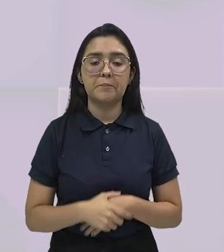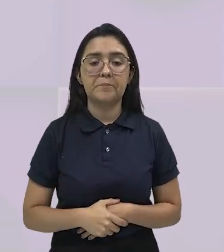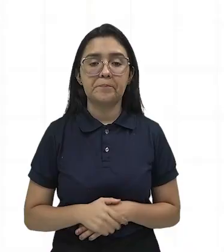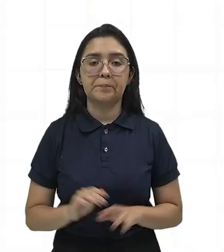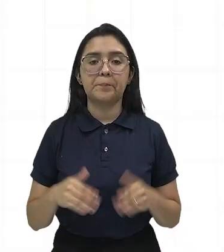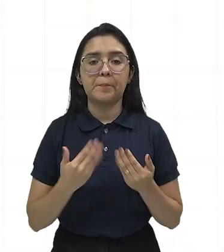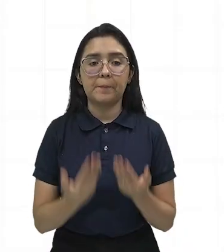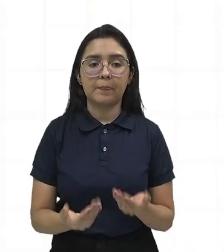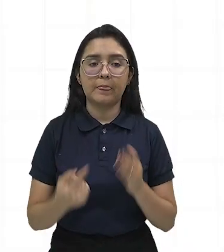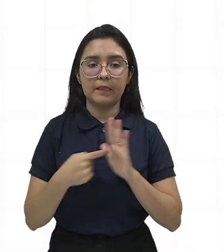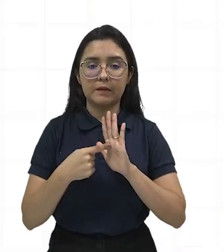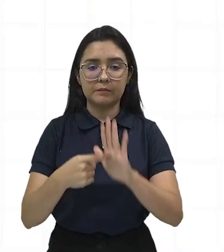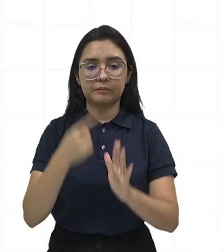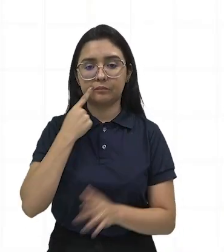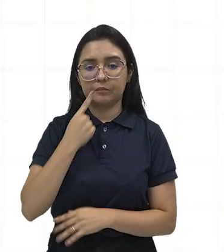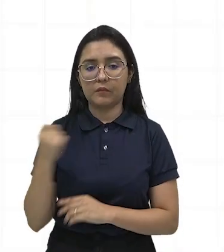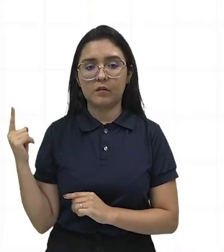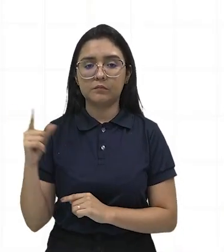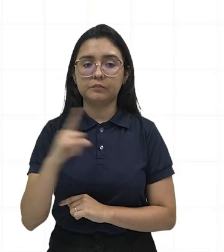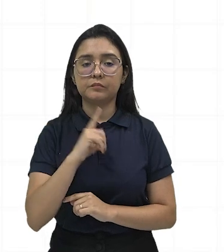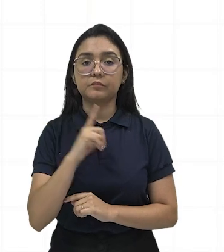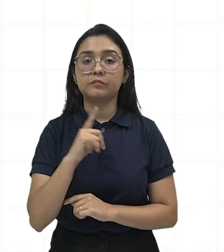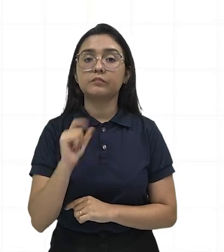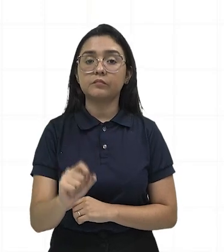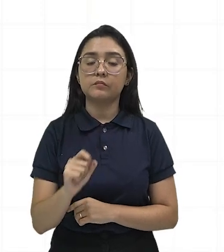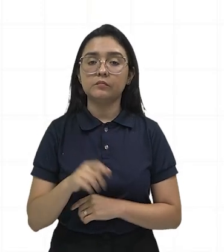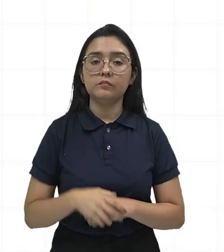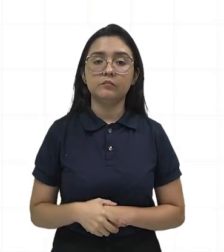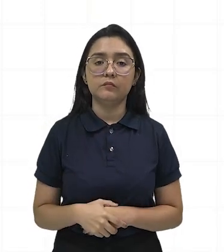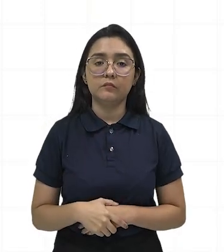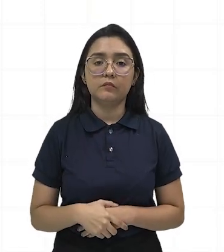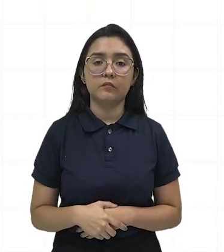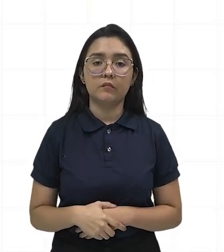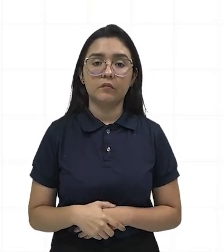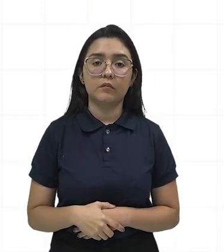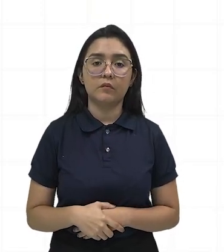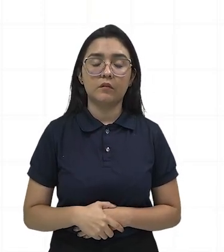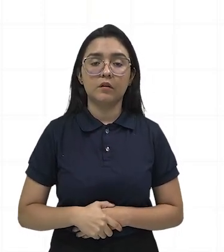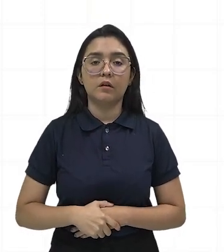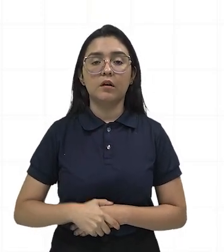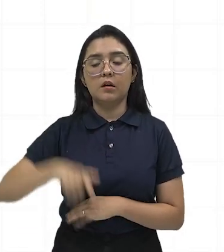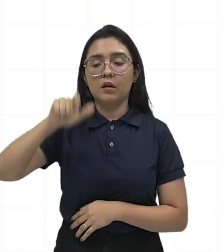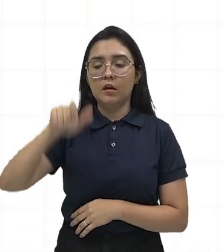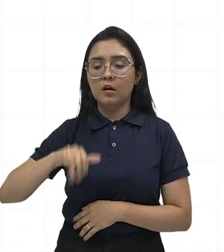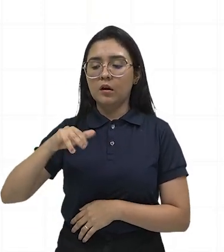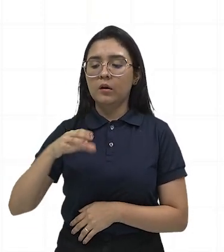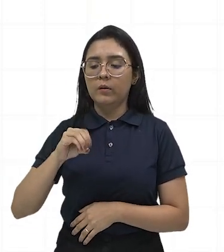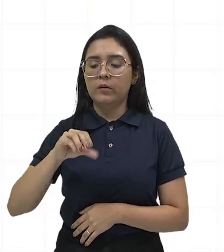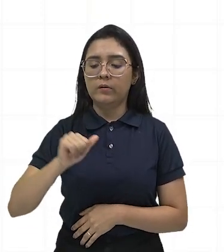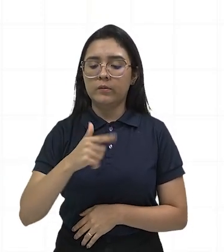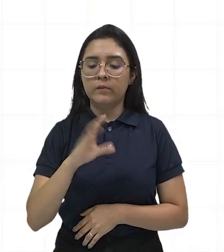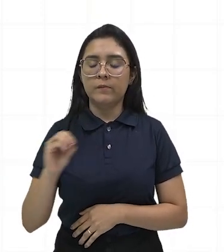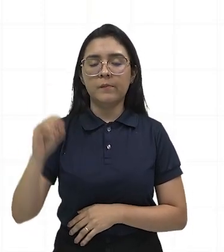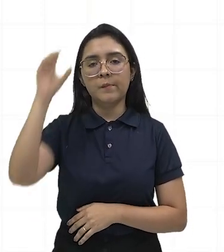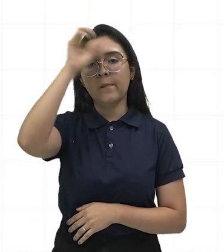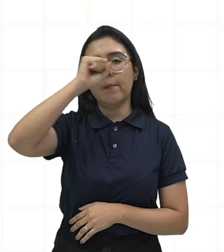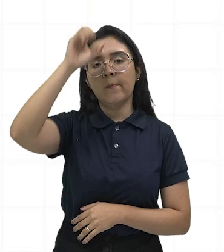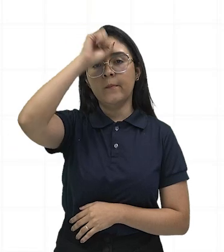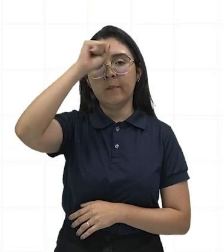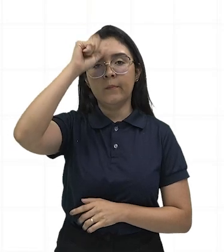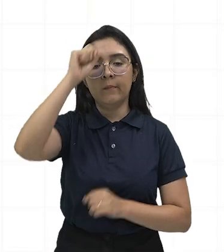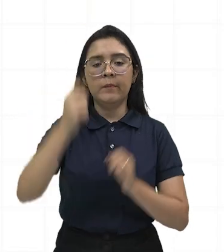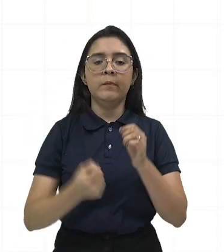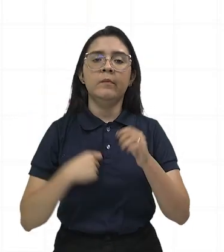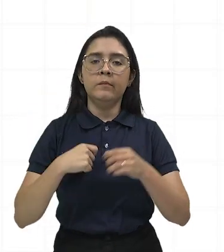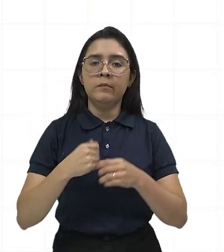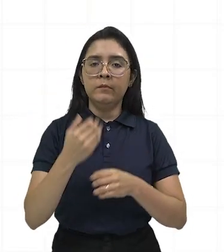Nessa situação aí, nós temos o seguinte, ele vai aprender a fazer